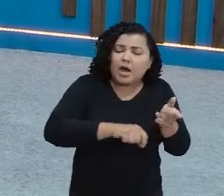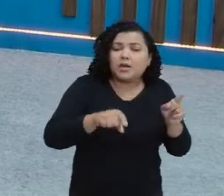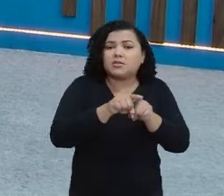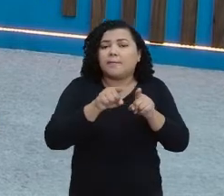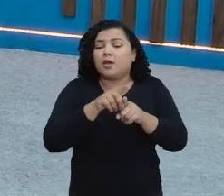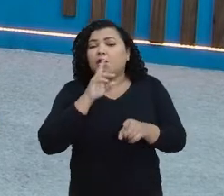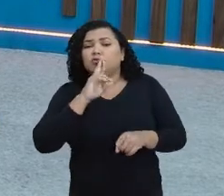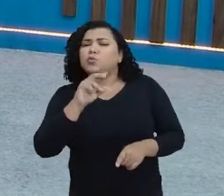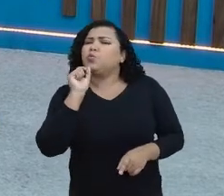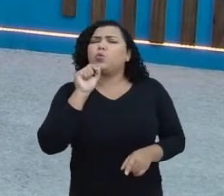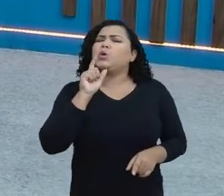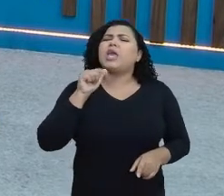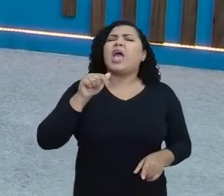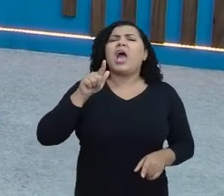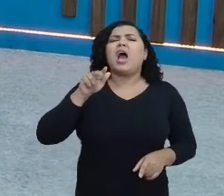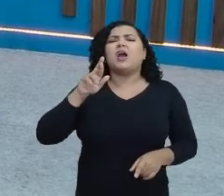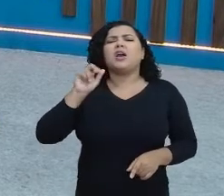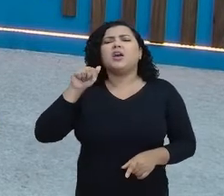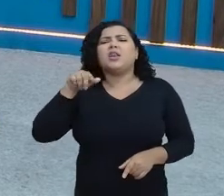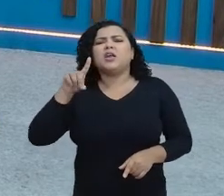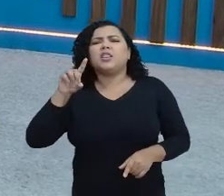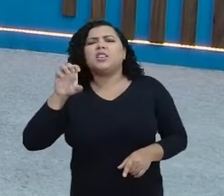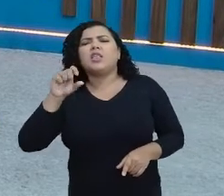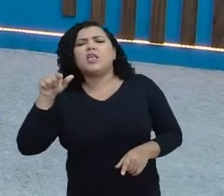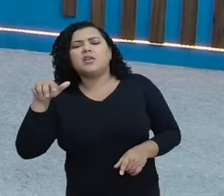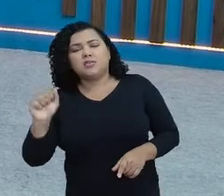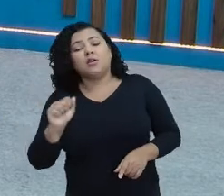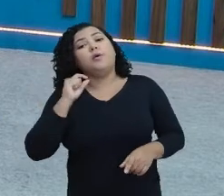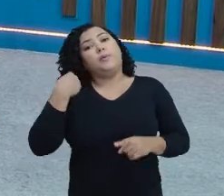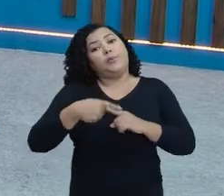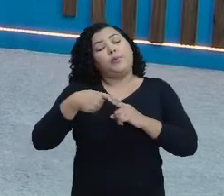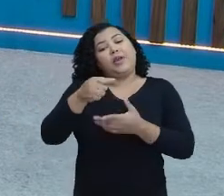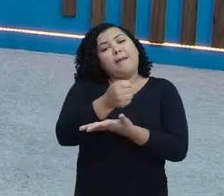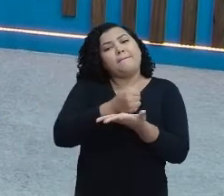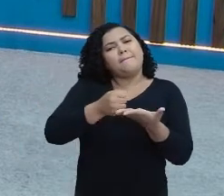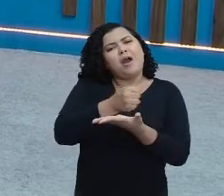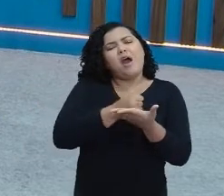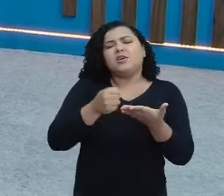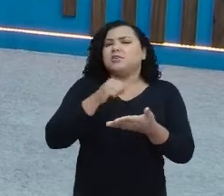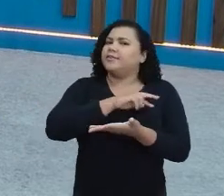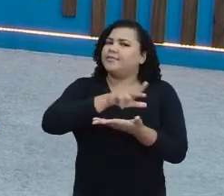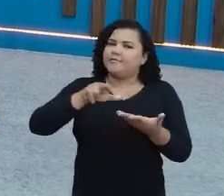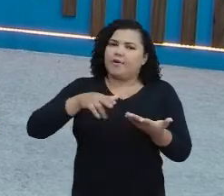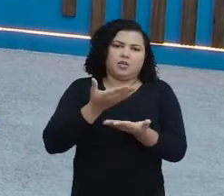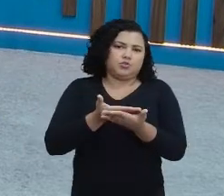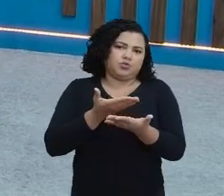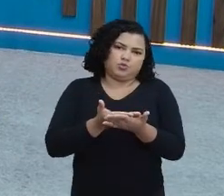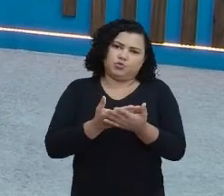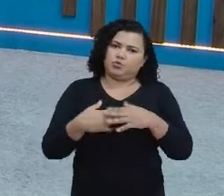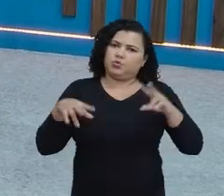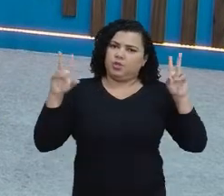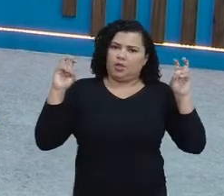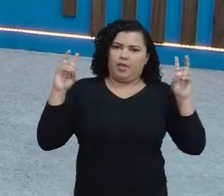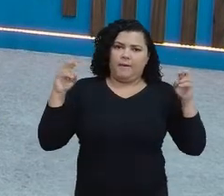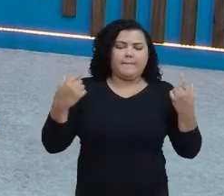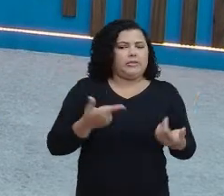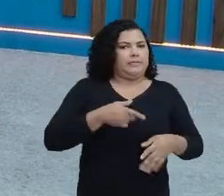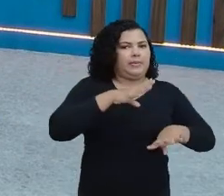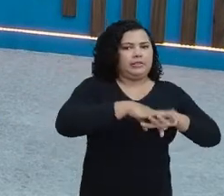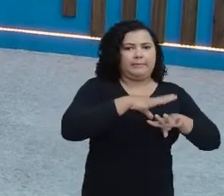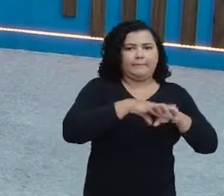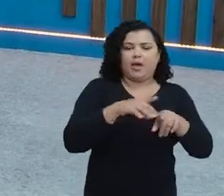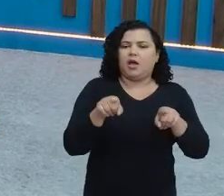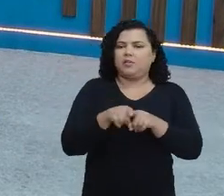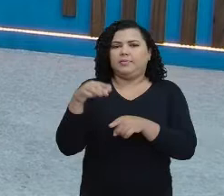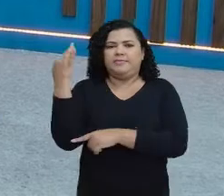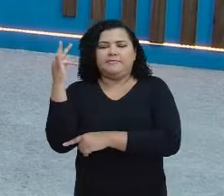grandezas, porque ela vai ser a base do que você vai fazer em muitos estudos, seja de matemática, ou lá de física no ensino médio,